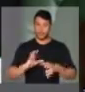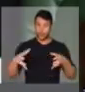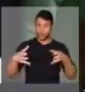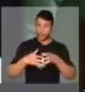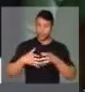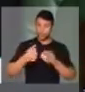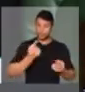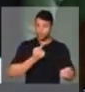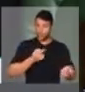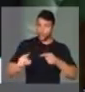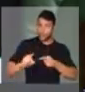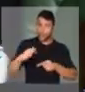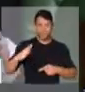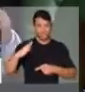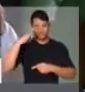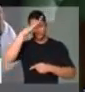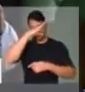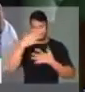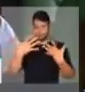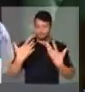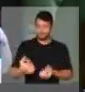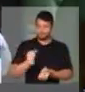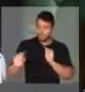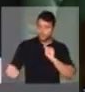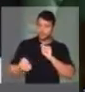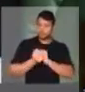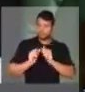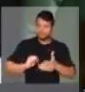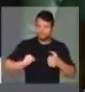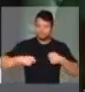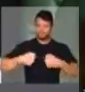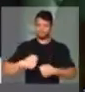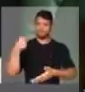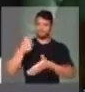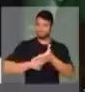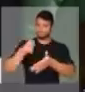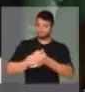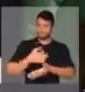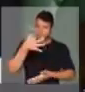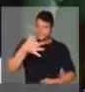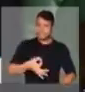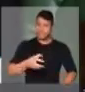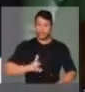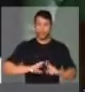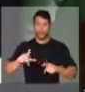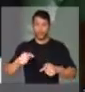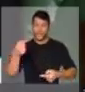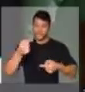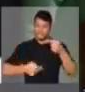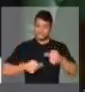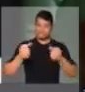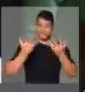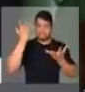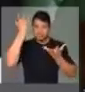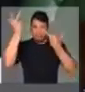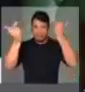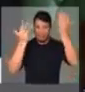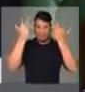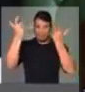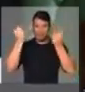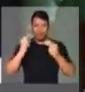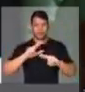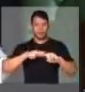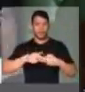na luta concreta, não no debate abstrato, nem sendo instrumentalizado